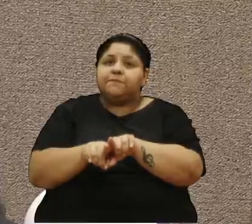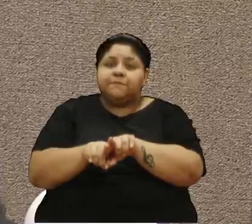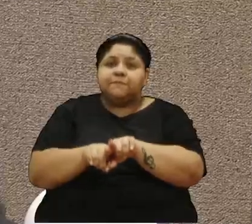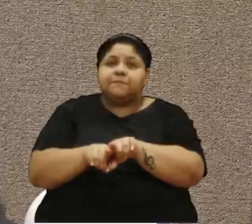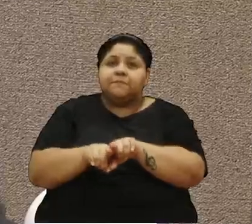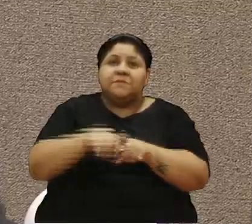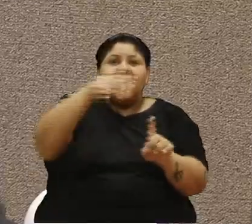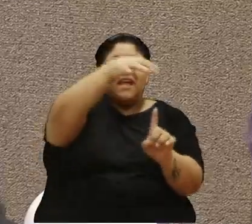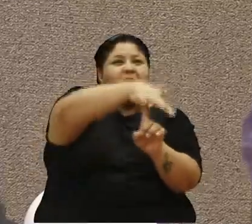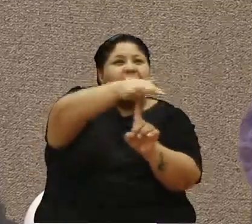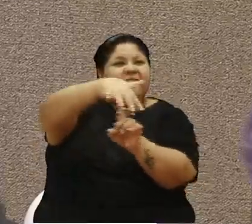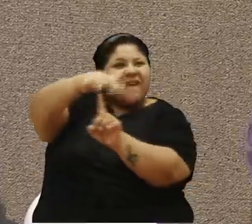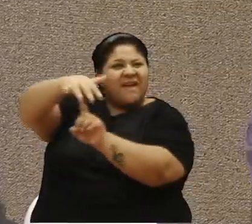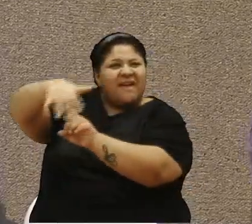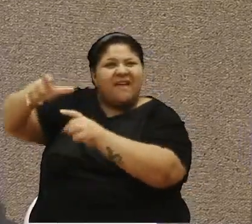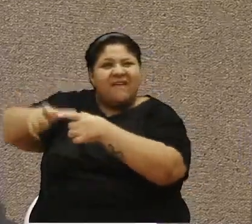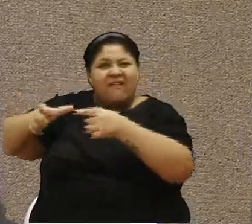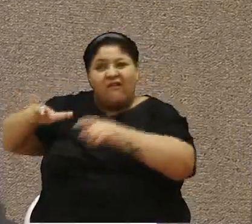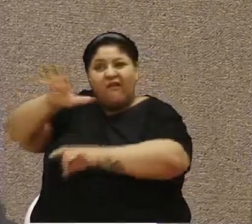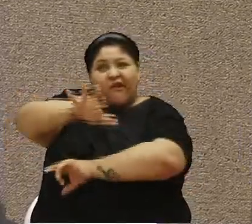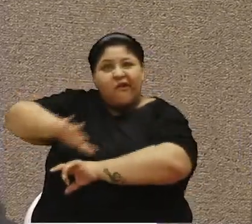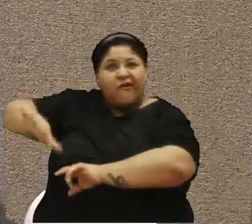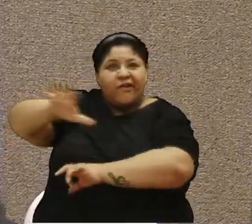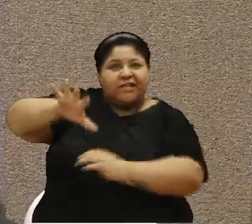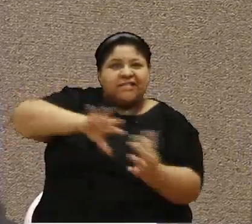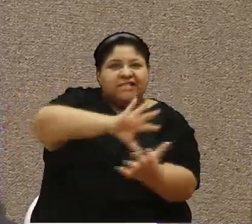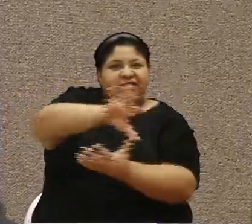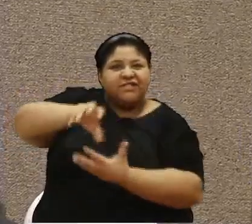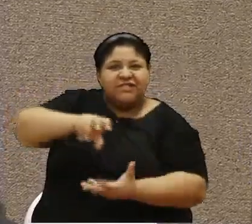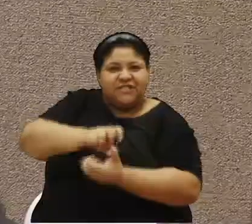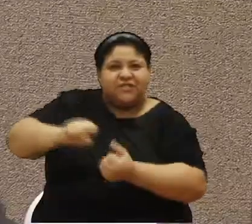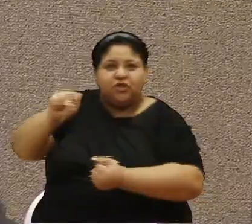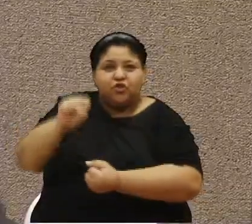uma feira, a maior feira do segmento de sustentabilidade no